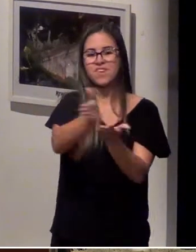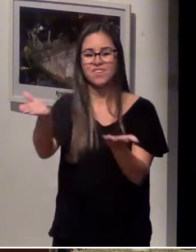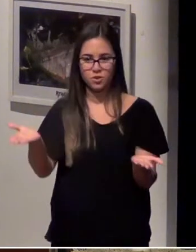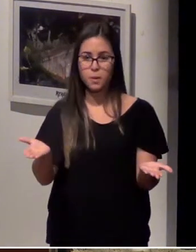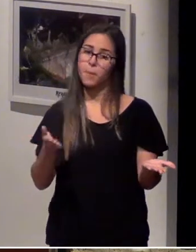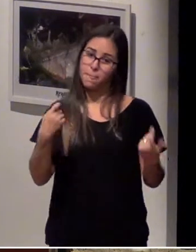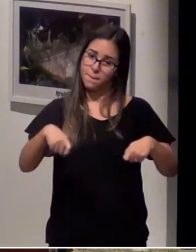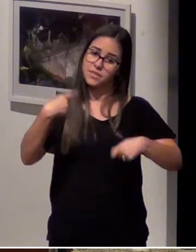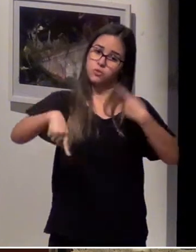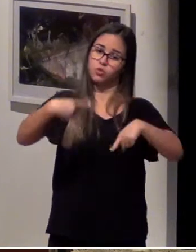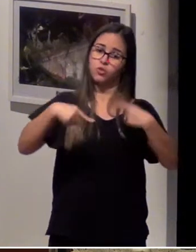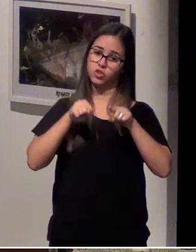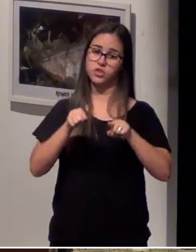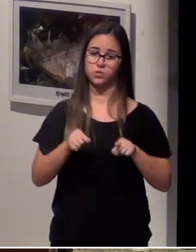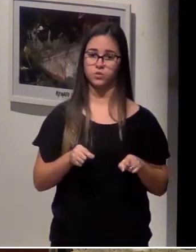gente precisa discutir isso.